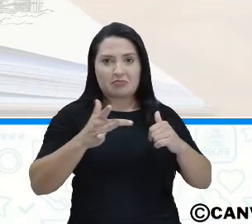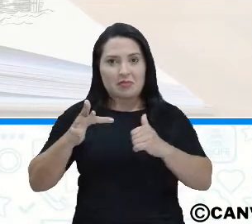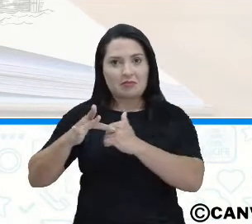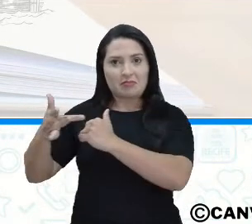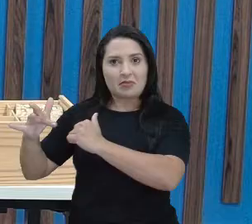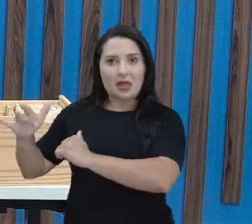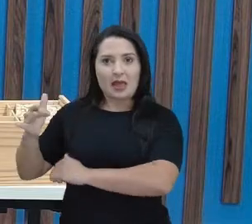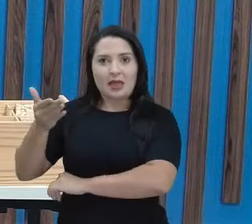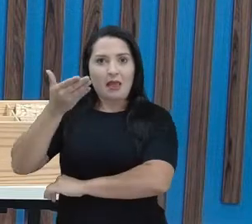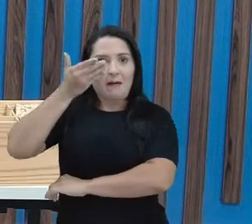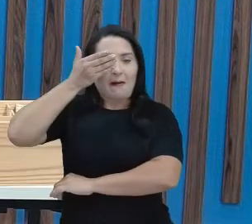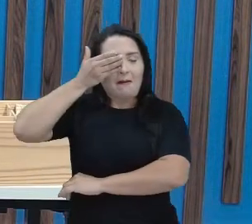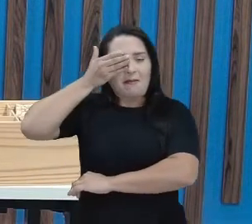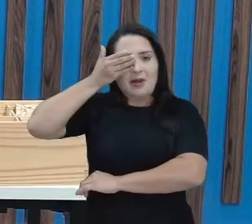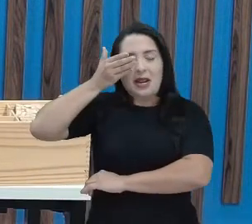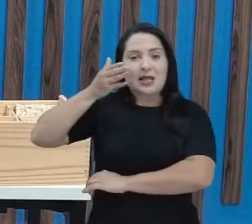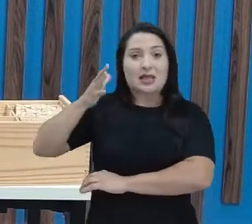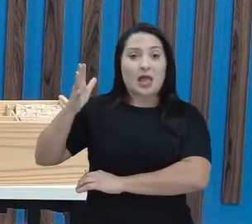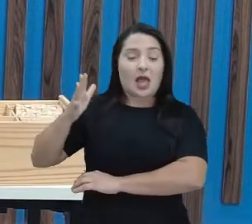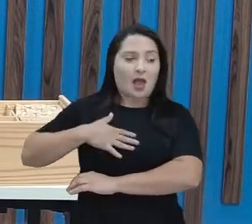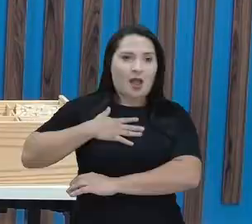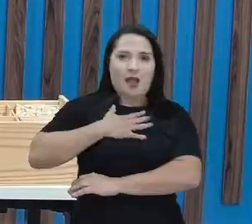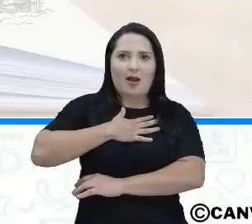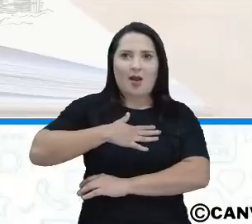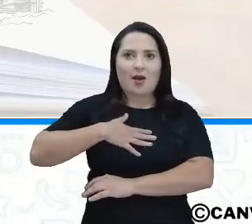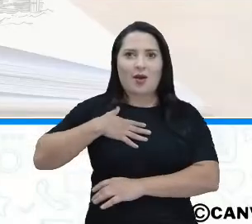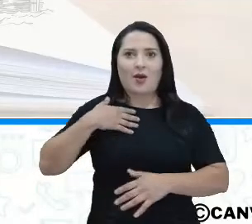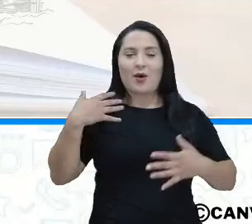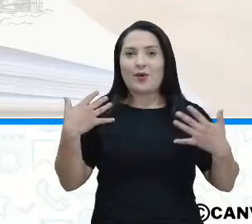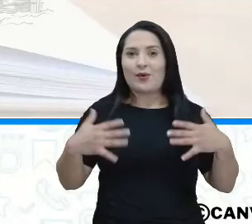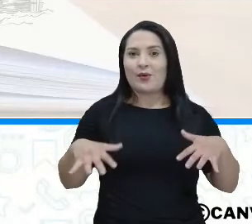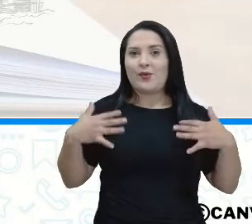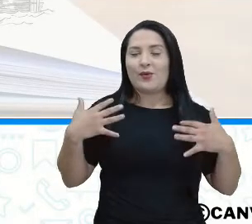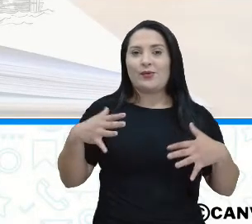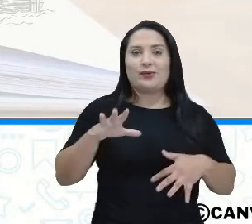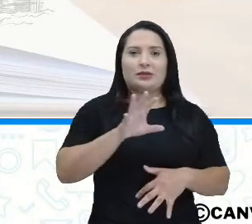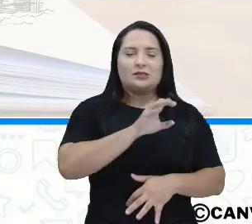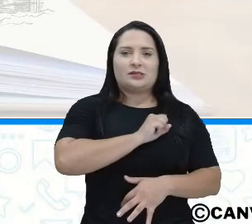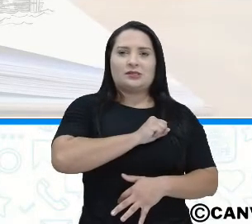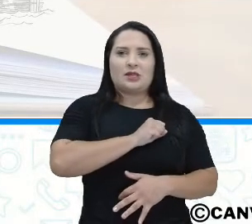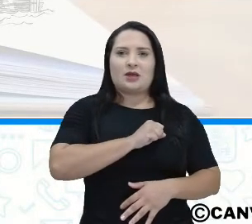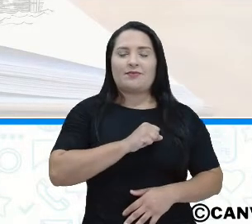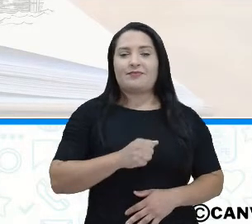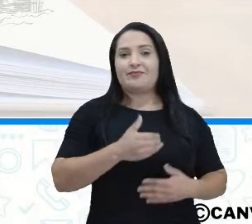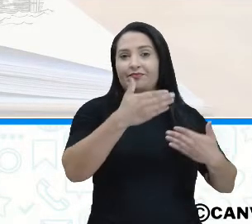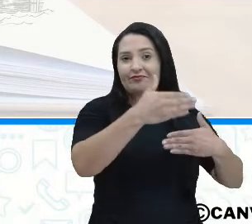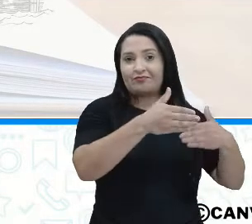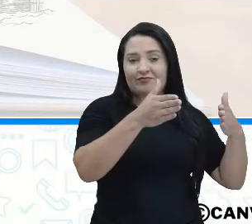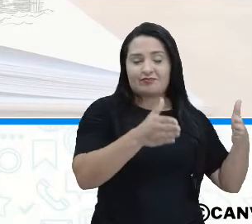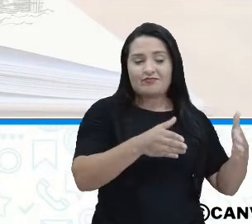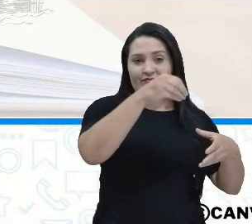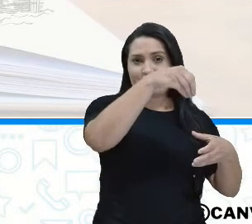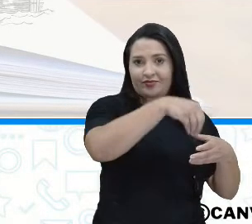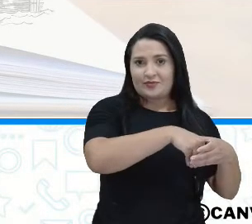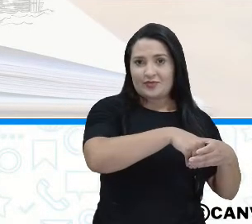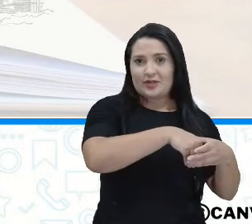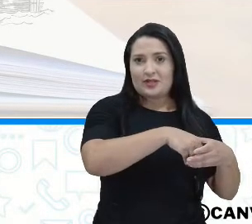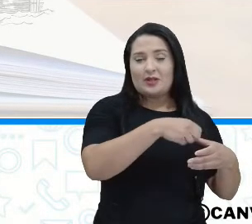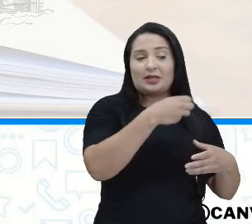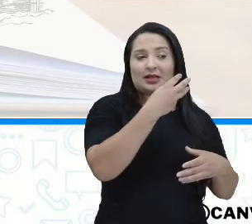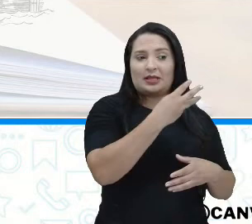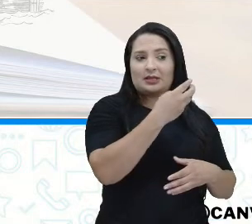gosta disso, né? Uhum. E dentro de cada baú tinham valores diferentes. Em um baú,